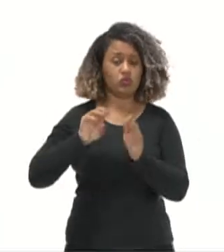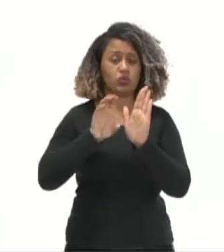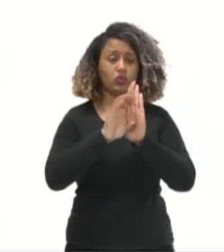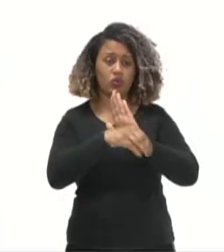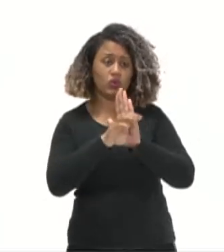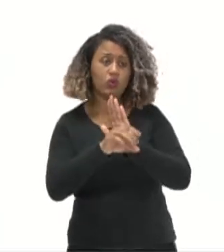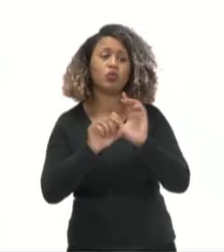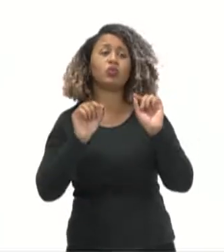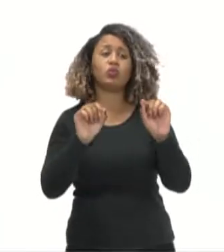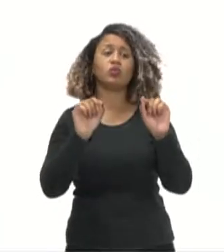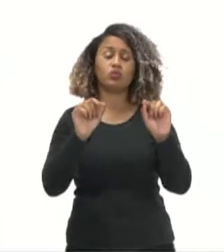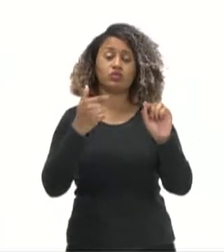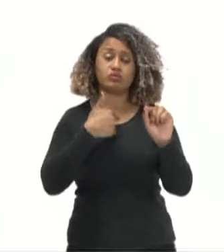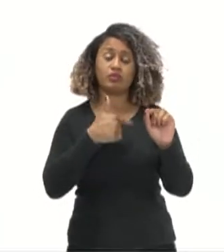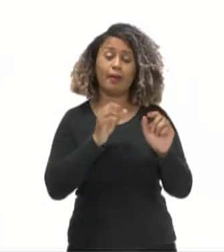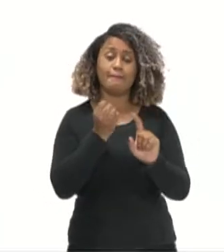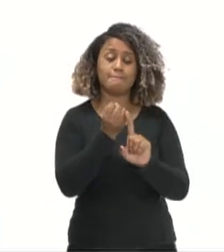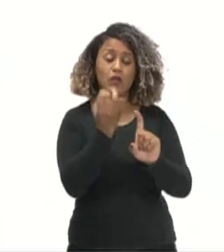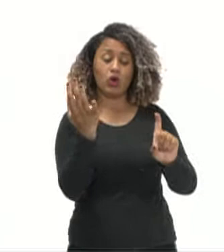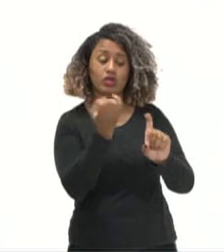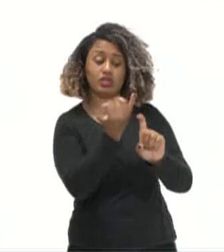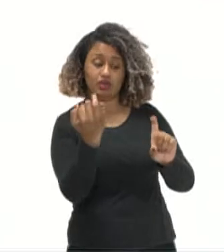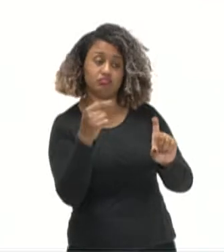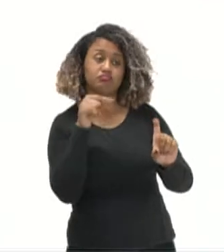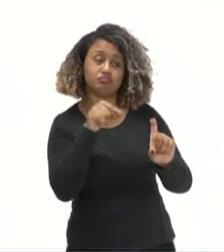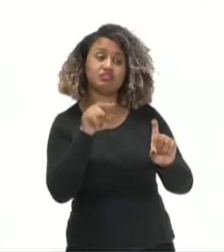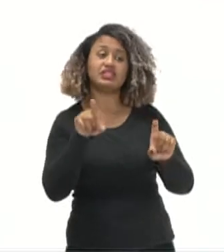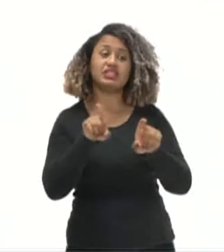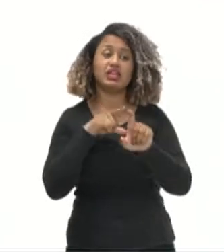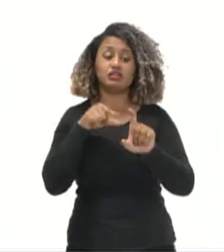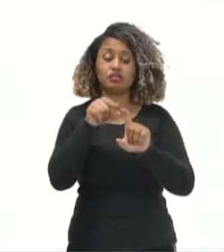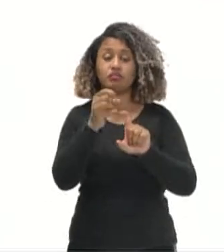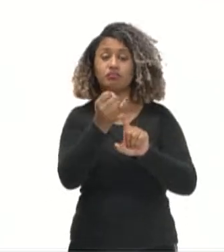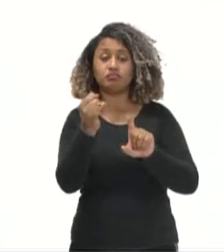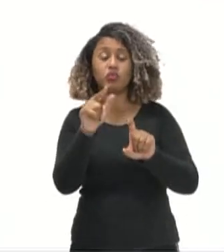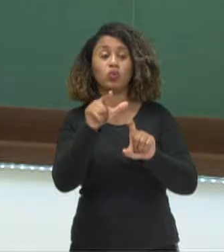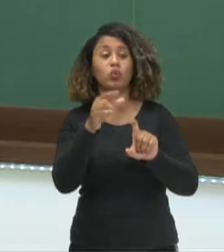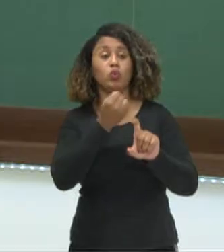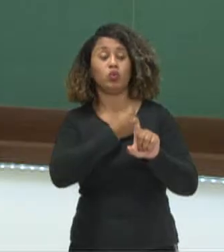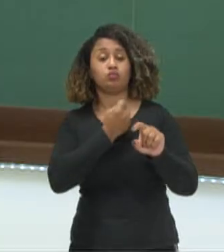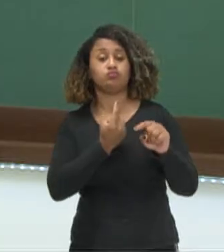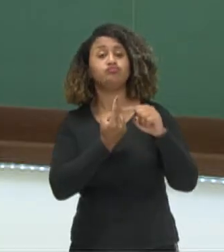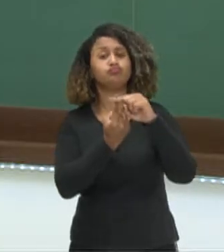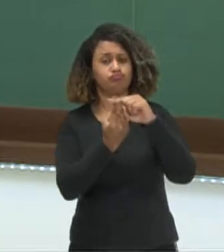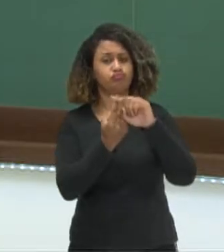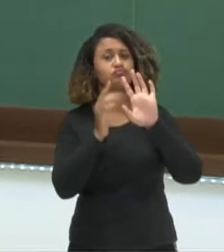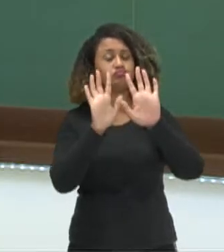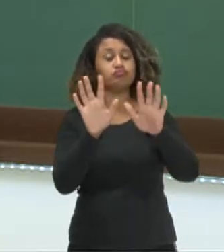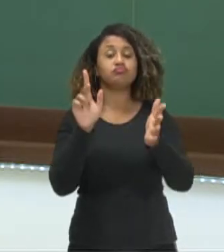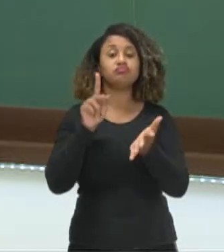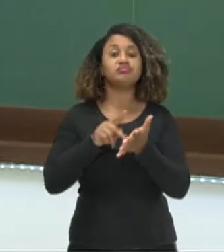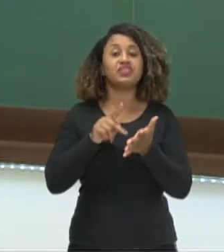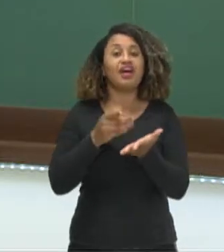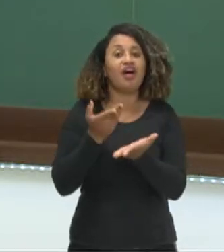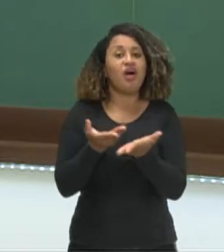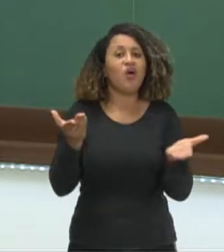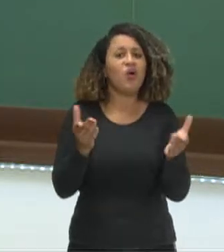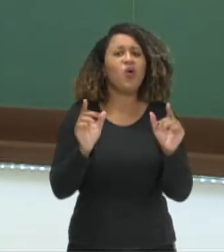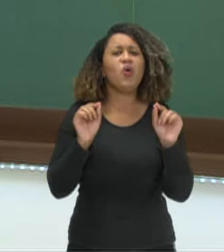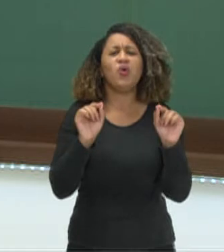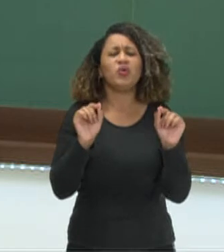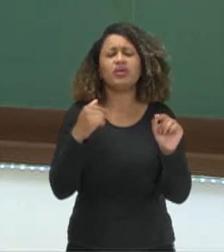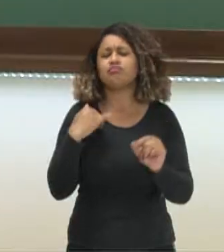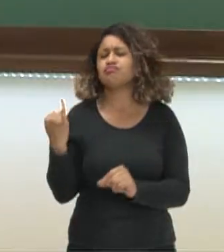conceitos relacionados à potência com os expoentes inteiros positivos. Na verdade, essa aula ela será